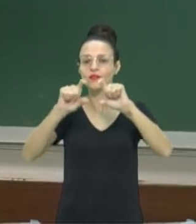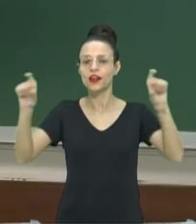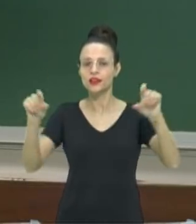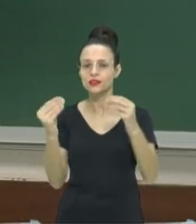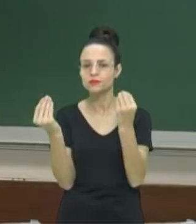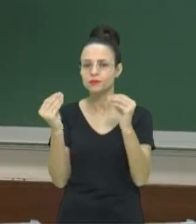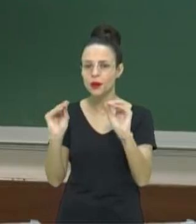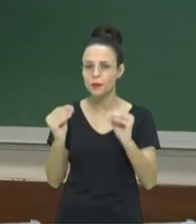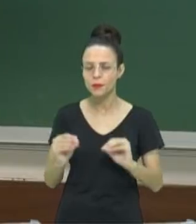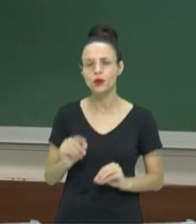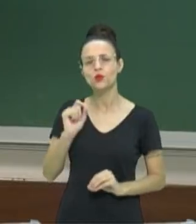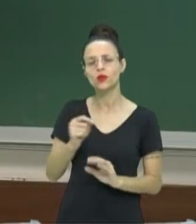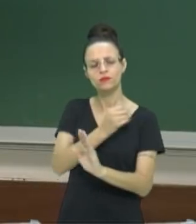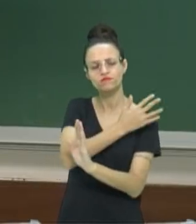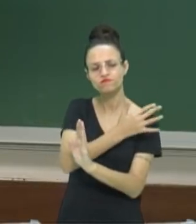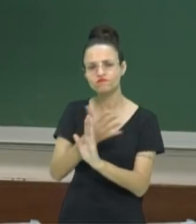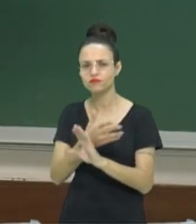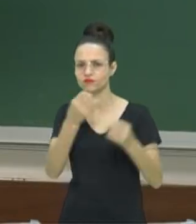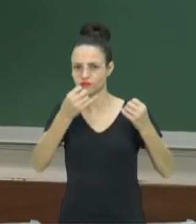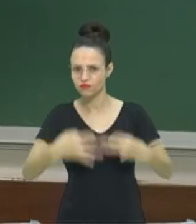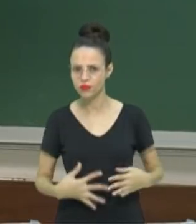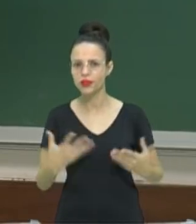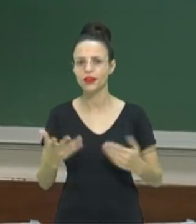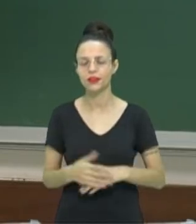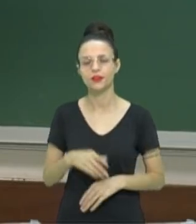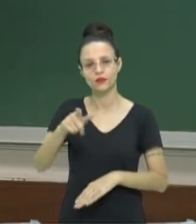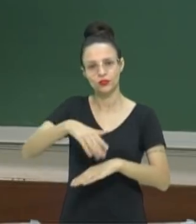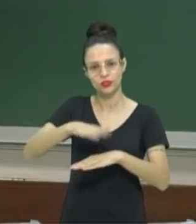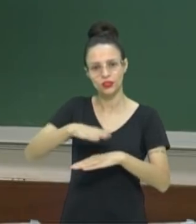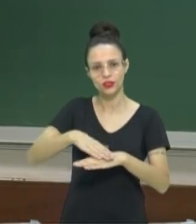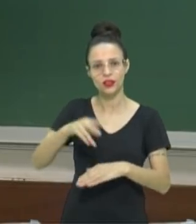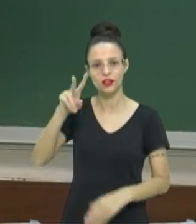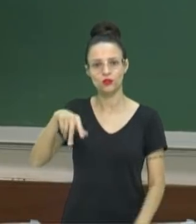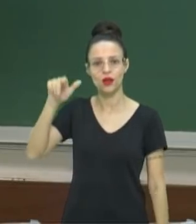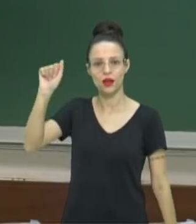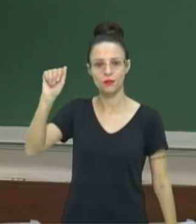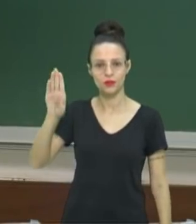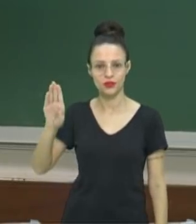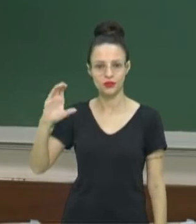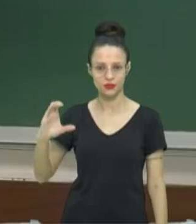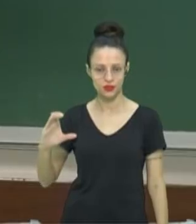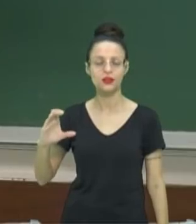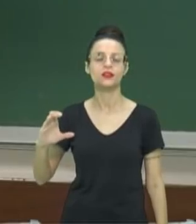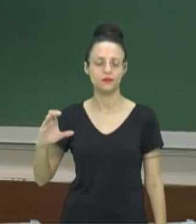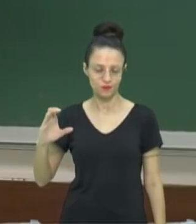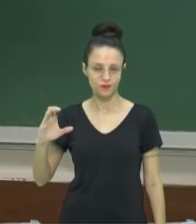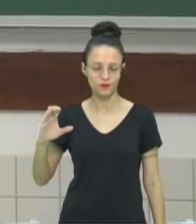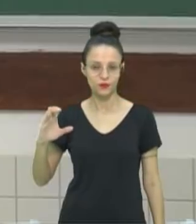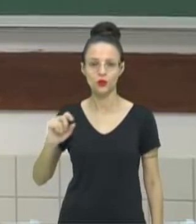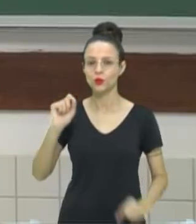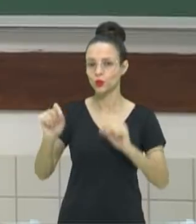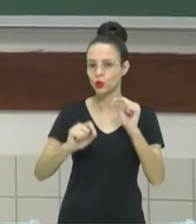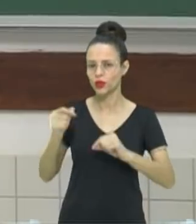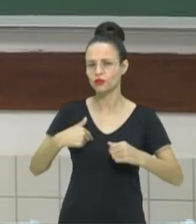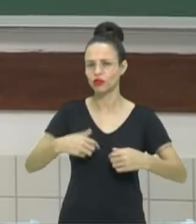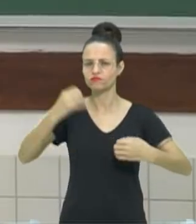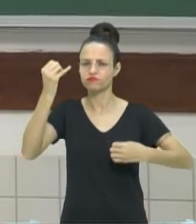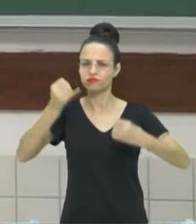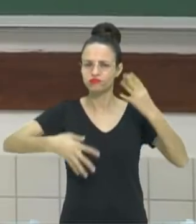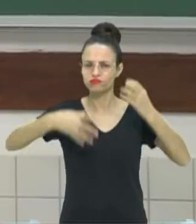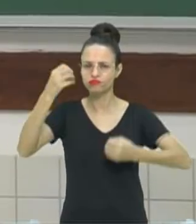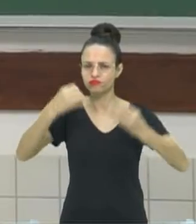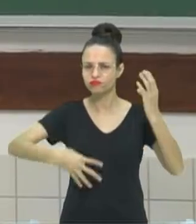com base no que nós falamos até aqui na nossa aula. Então, faça uma leitura ali da letra A, letra B e letra C, do que nós falamos,